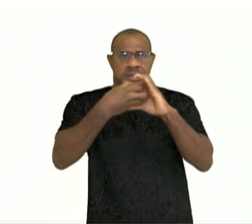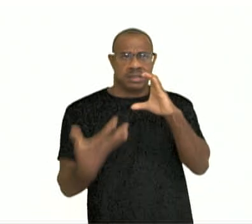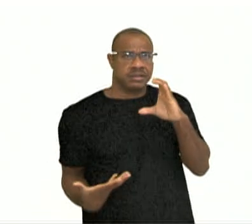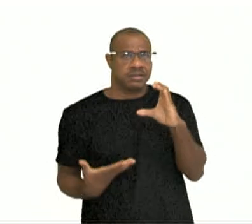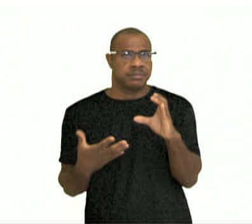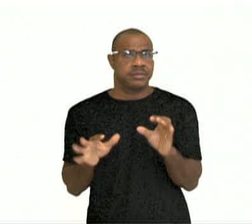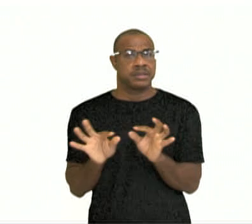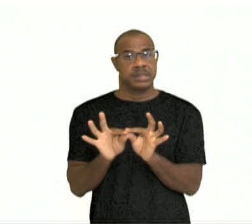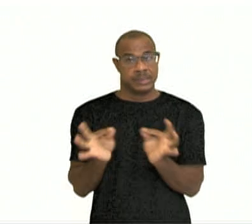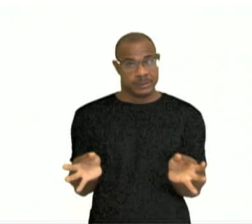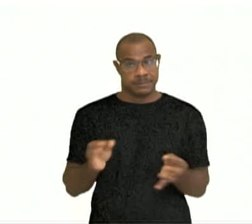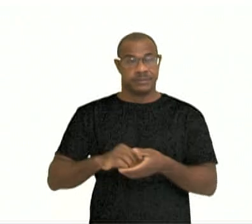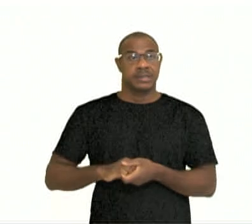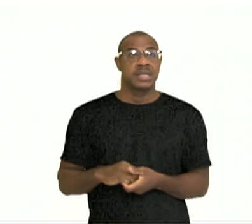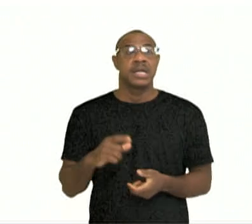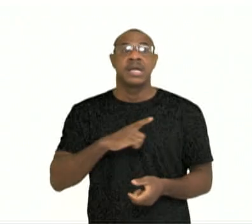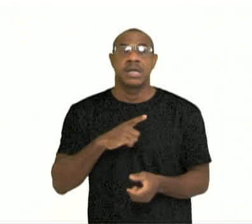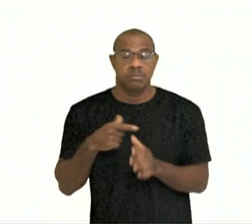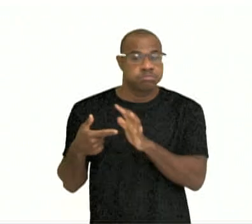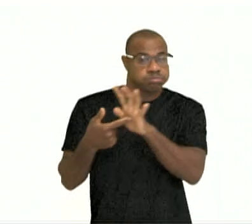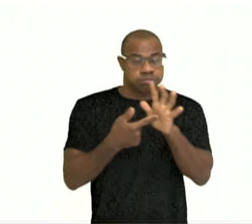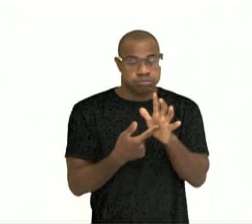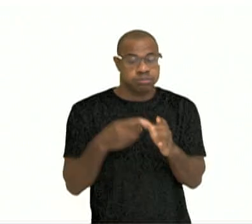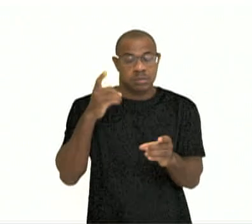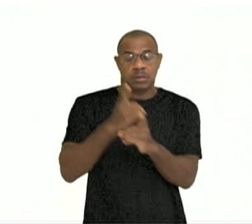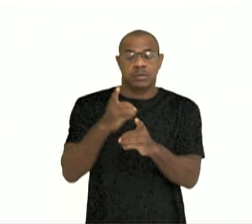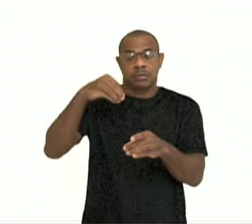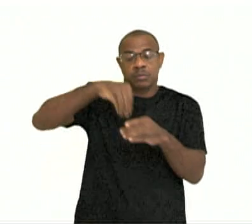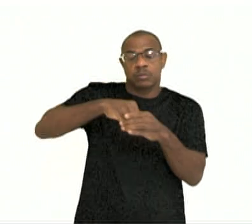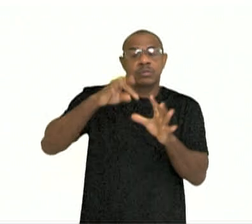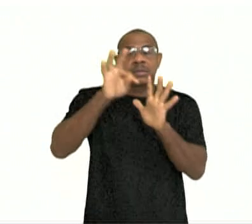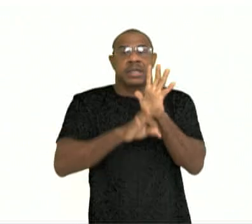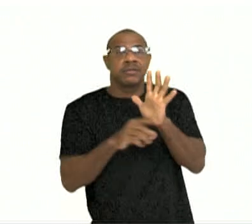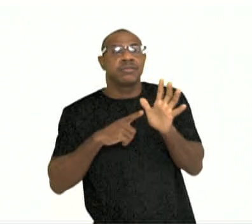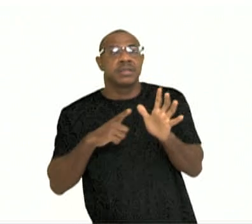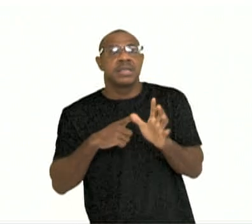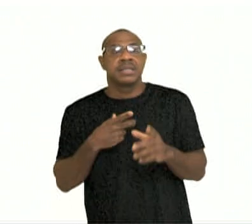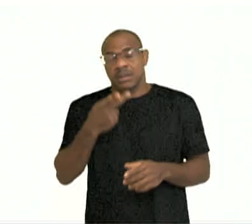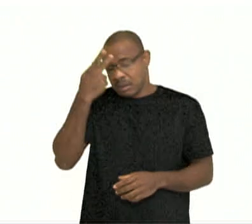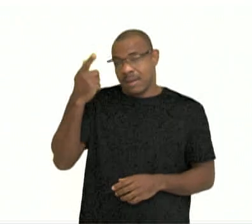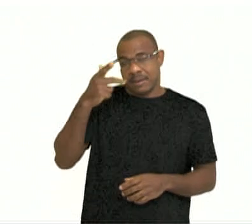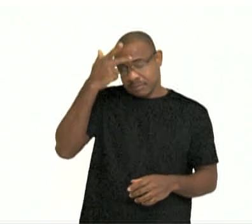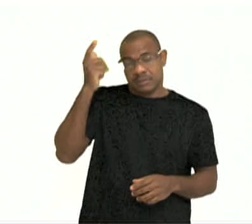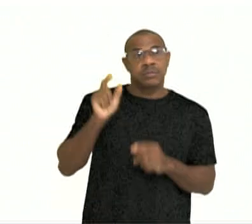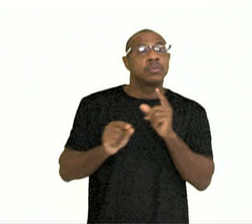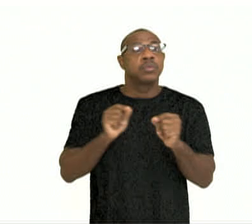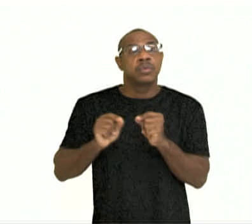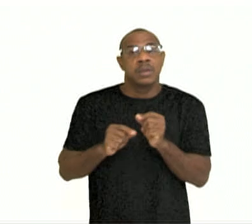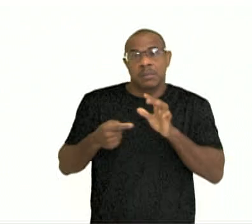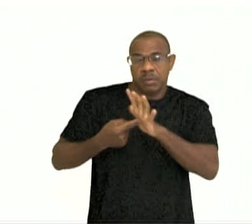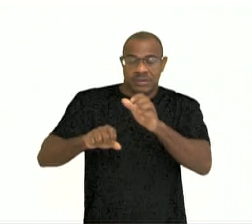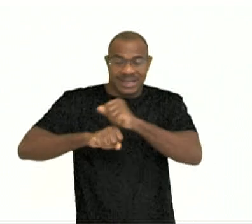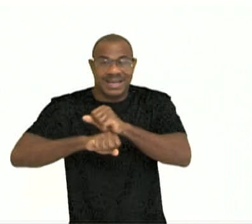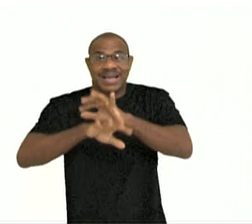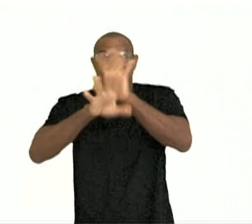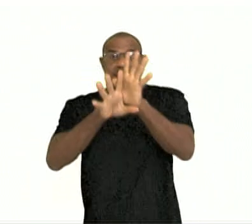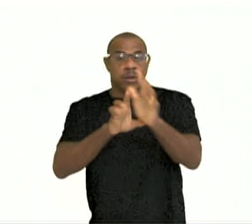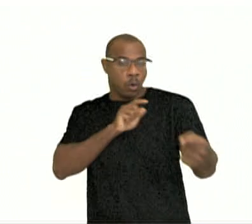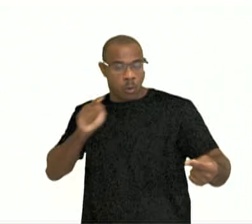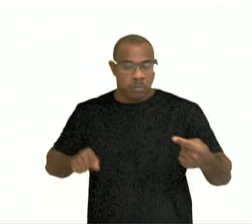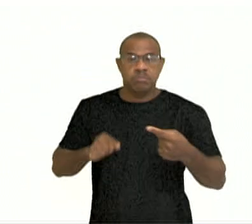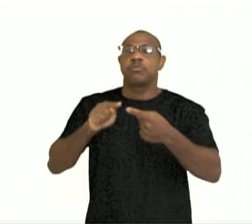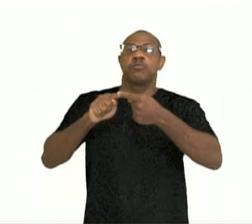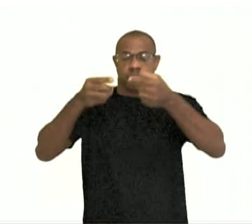simples. Encontramos geralmente um texto que busca a impessoalidade, a clareza e a